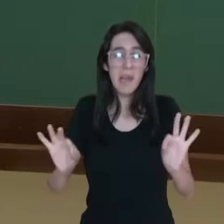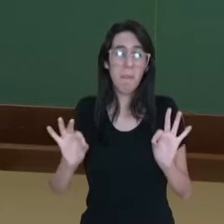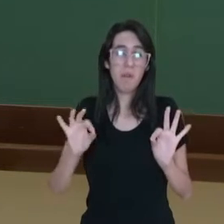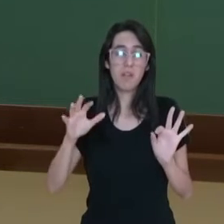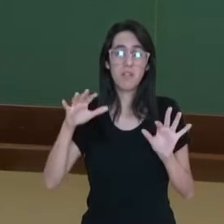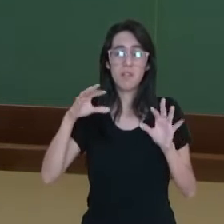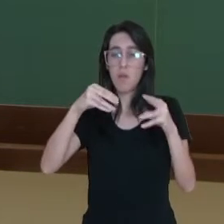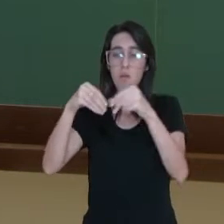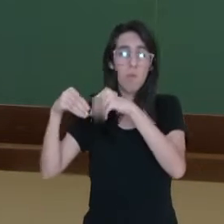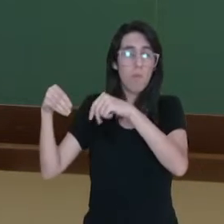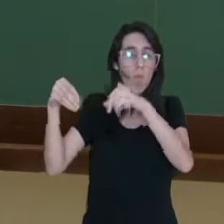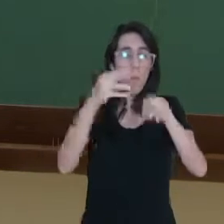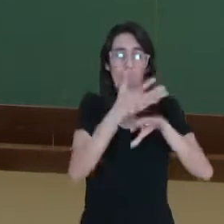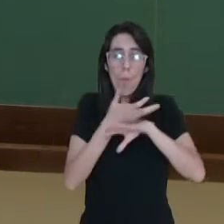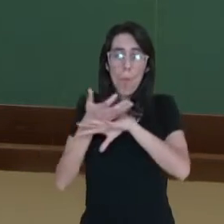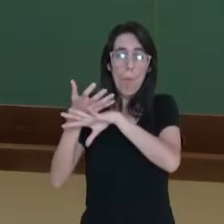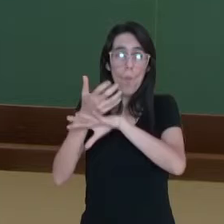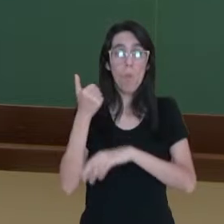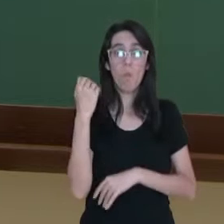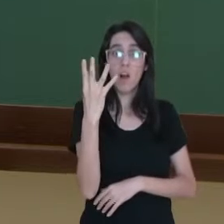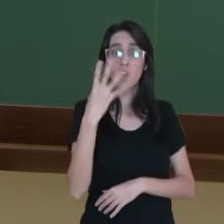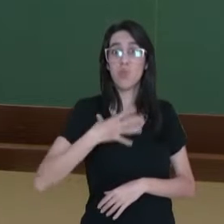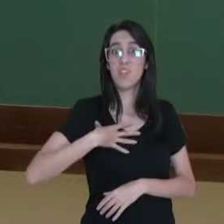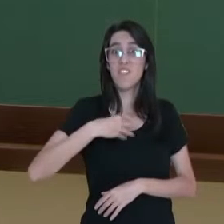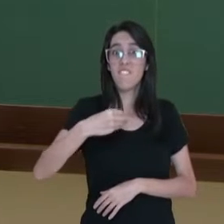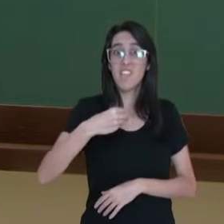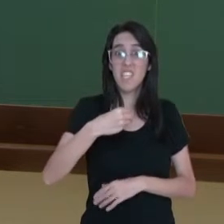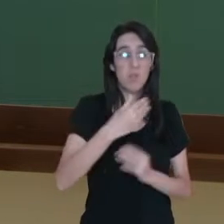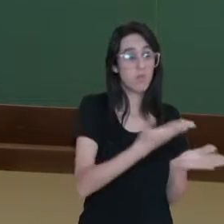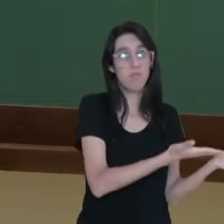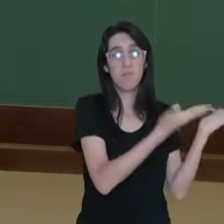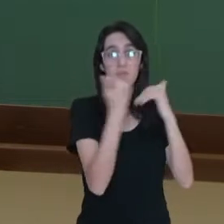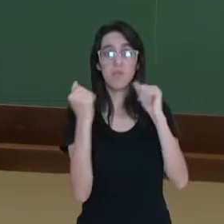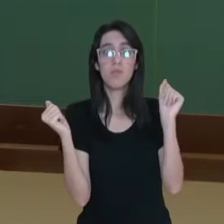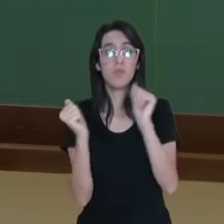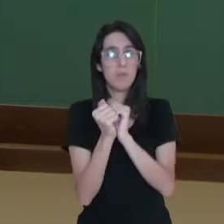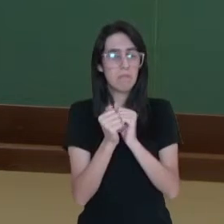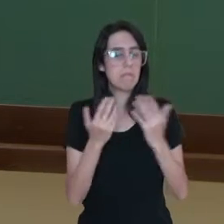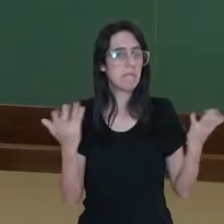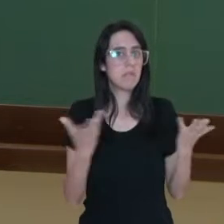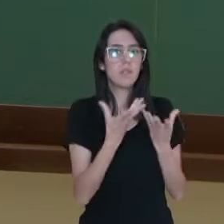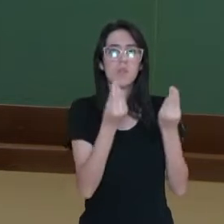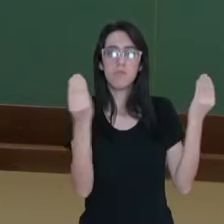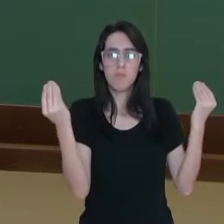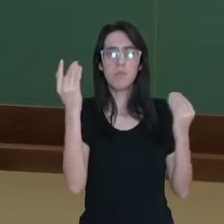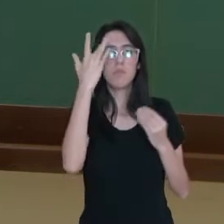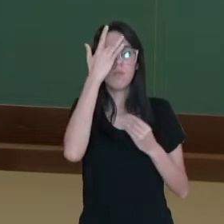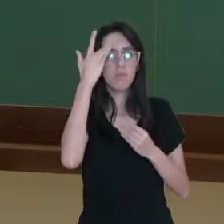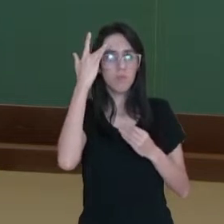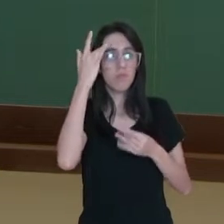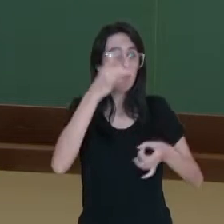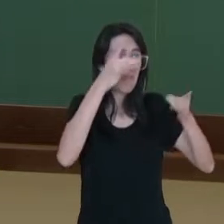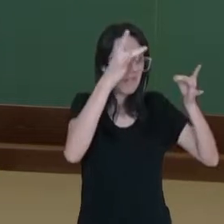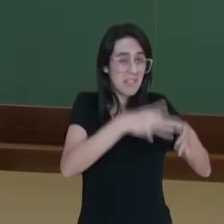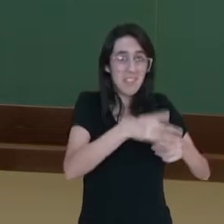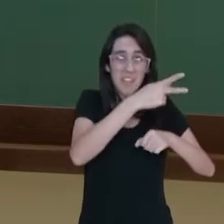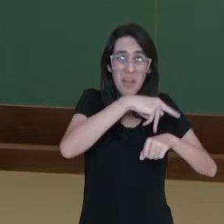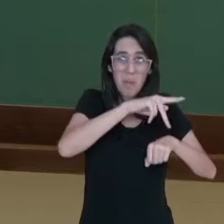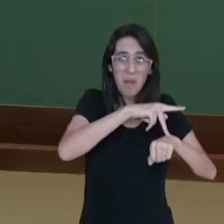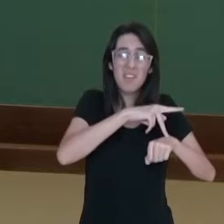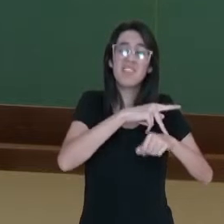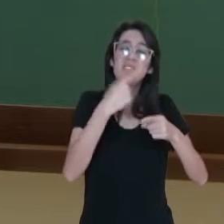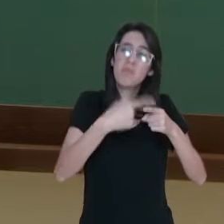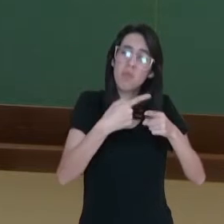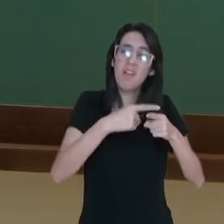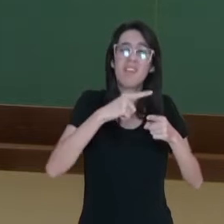e foi para lá com seus 14 filhos. Então, essas pessoas que deixam seus lugares, seus países, é porque realmente há